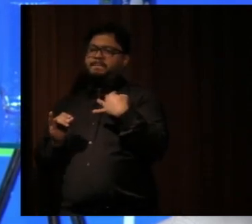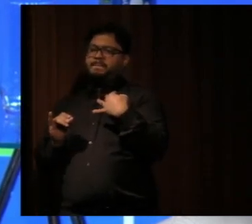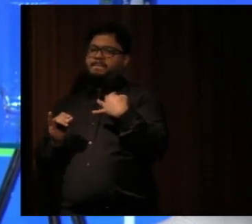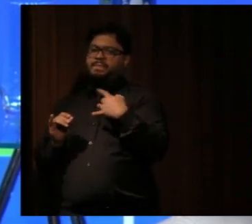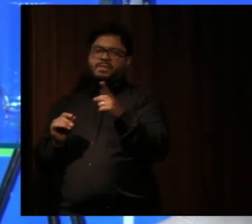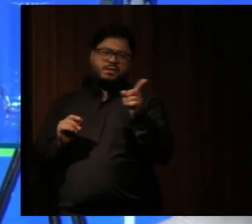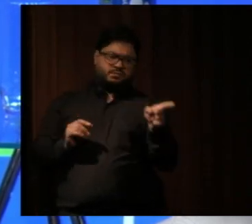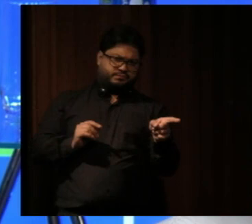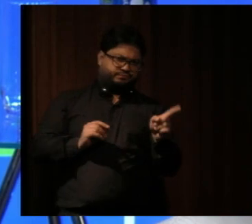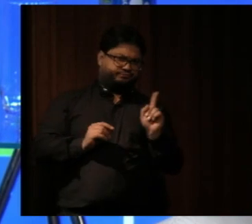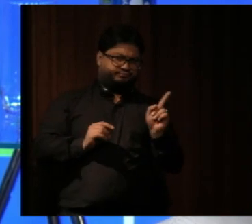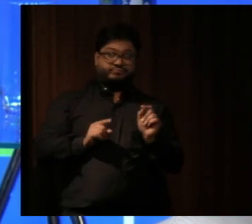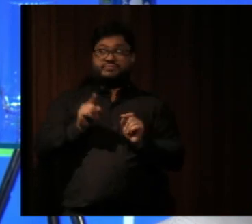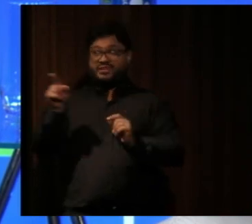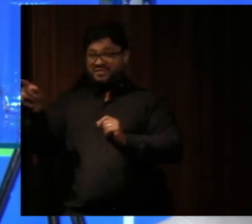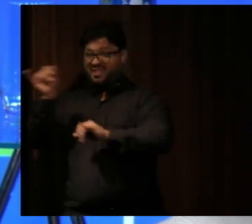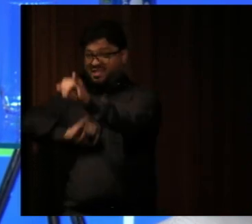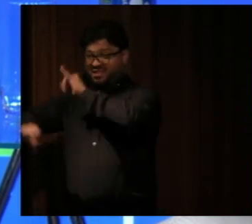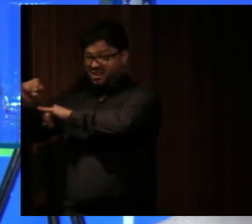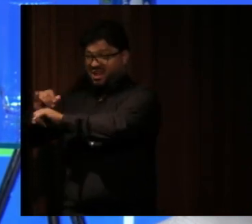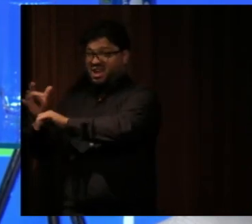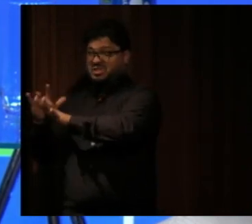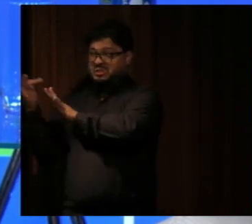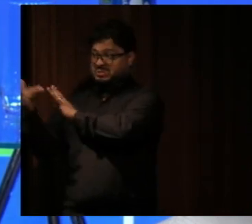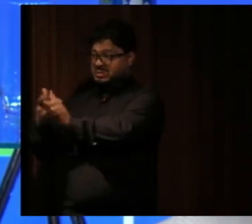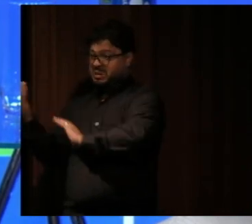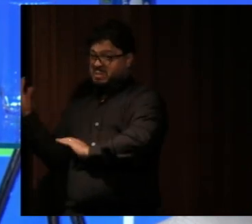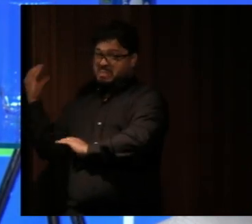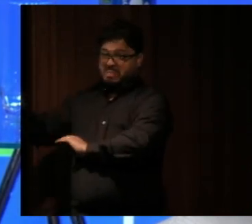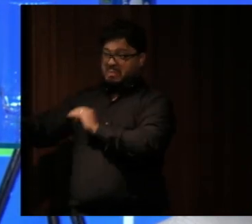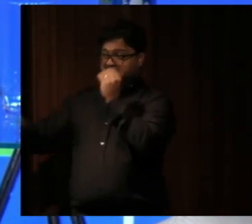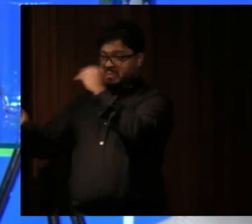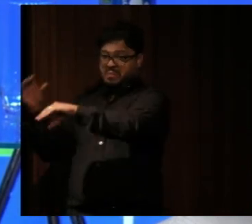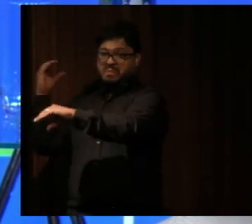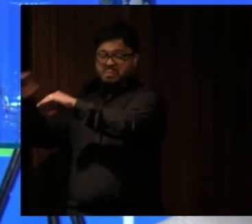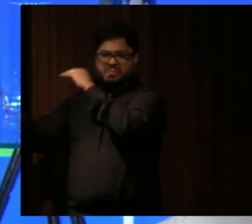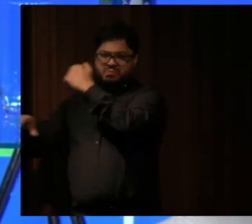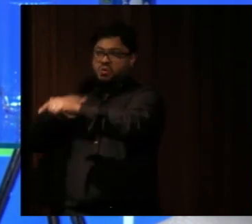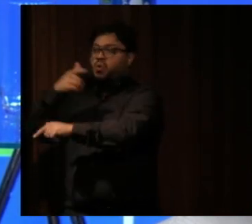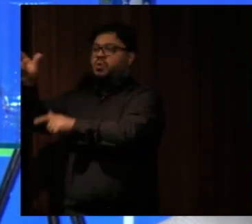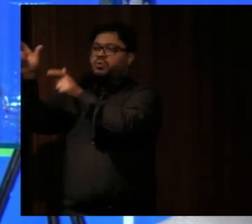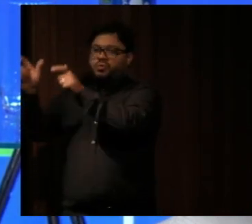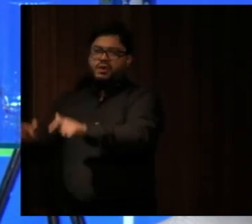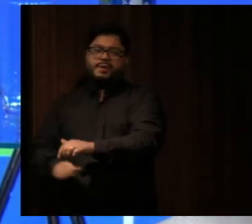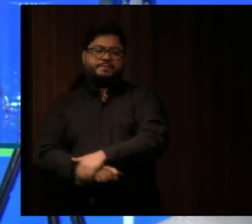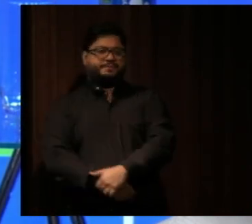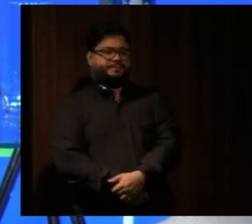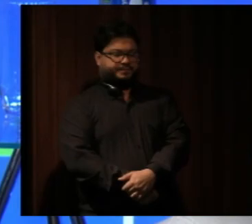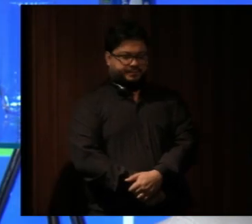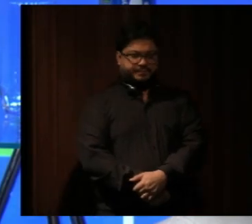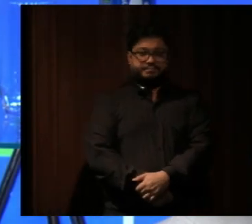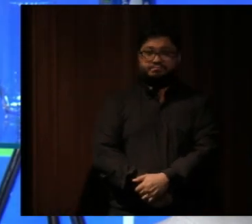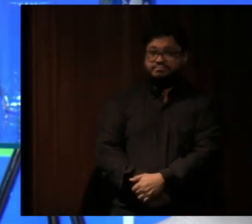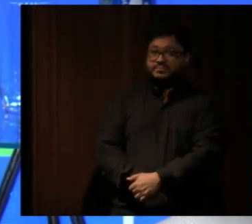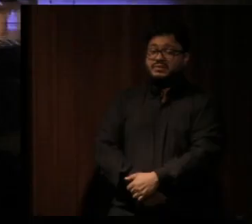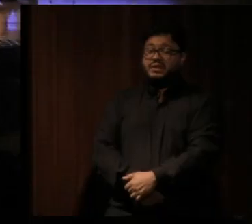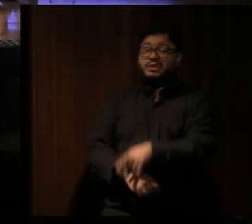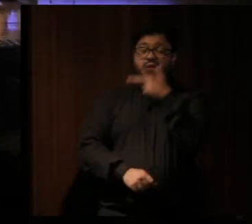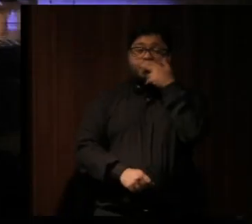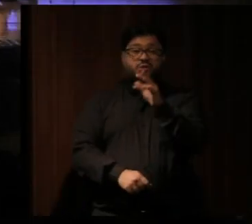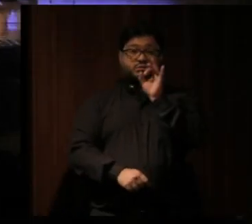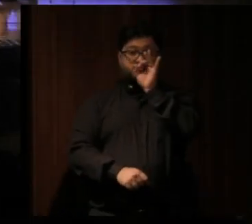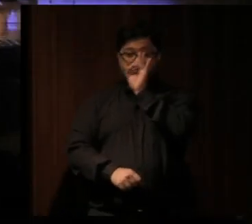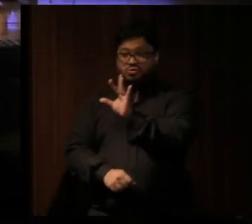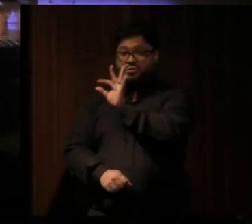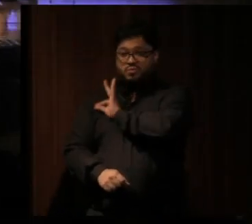jornalismo ele vai buscar isso é na internet é nos PS é em outro lugar eu acho que não só o